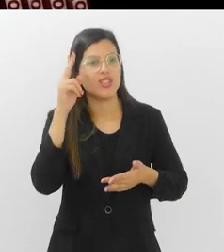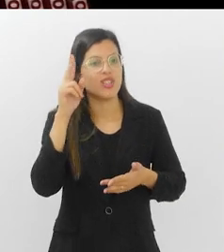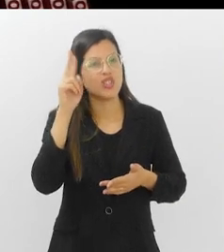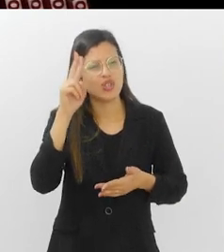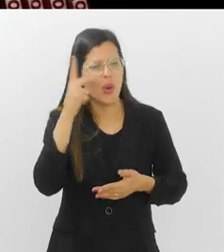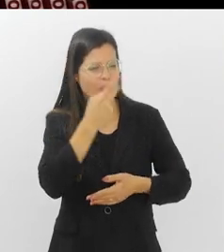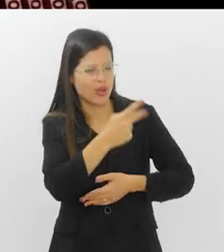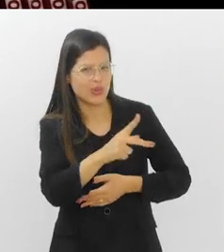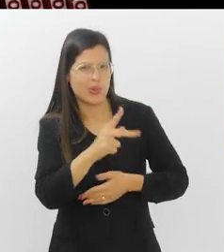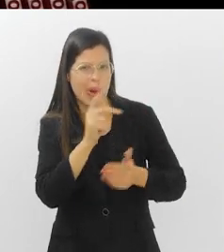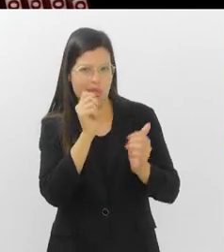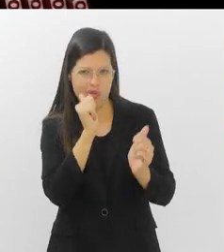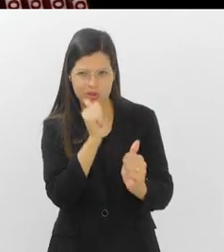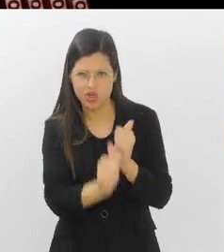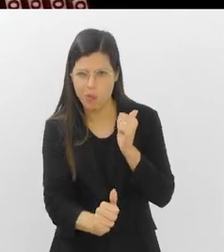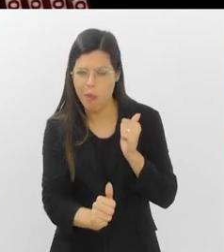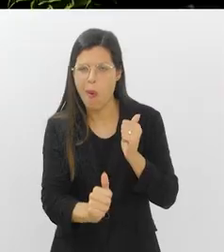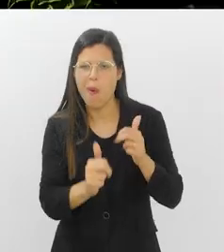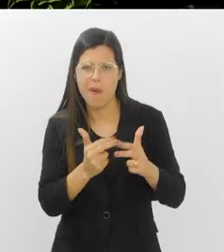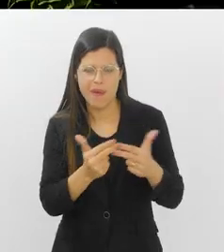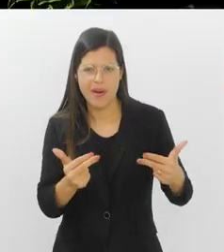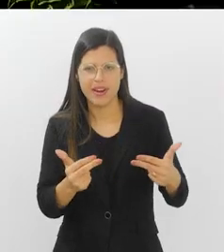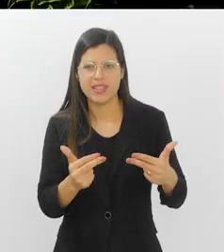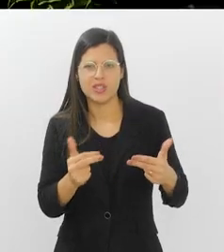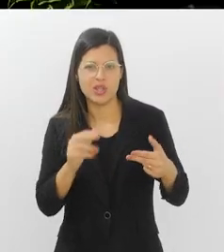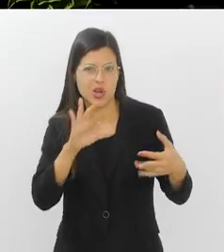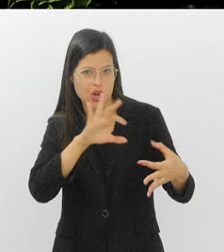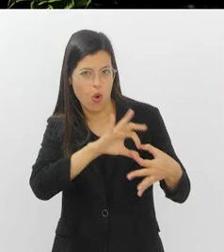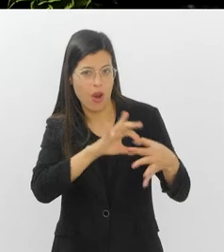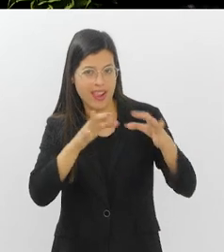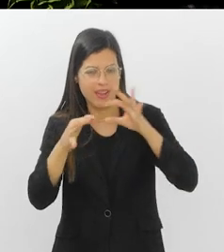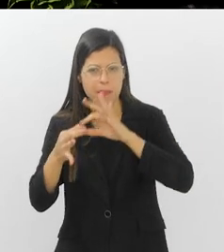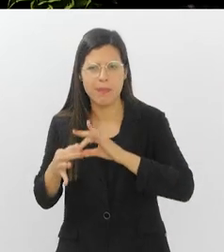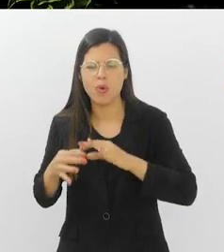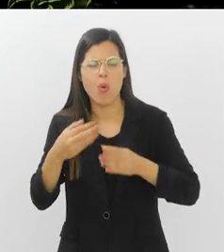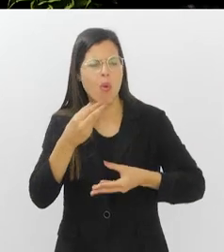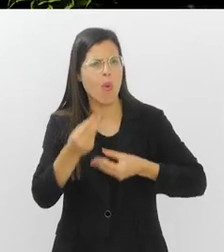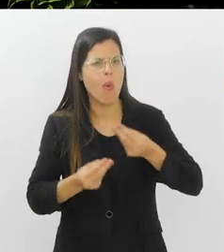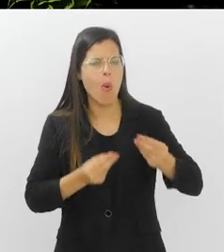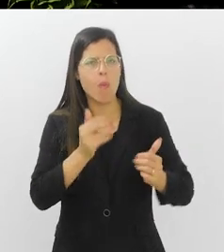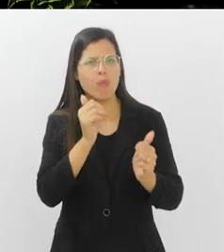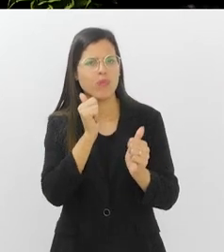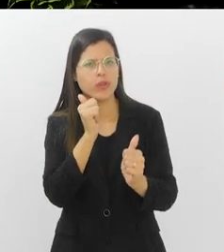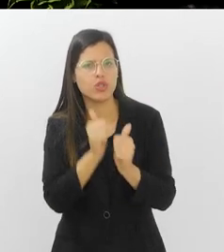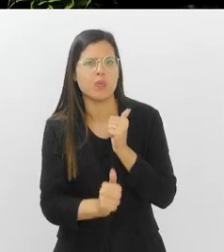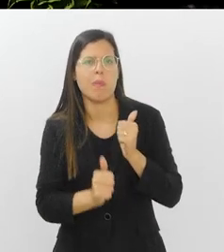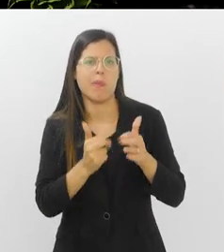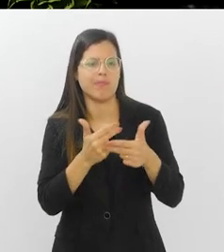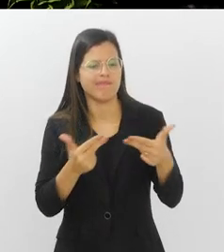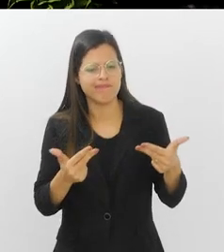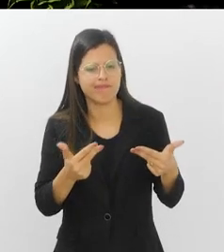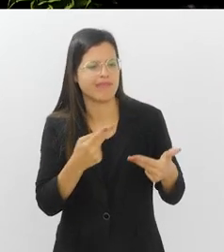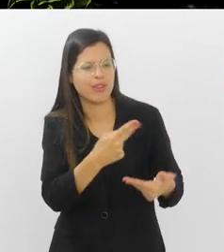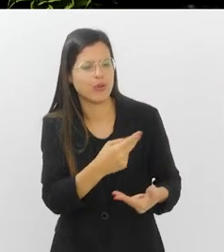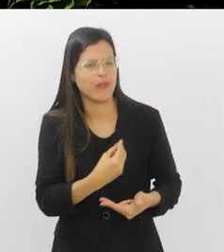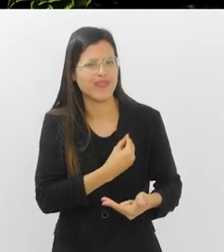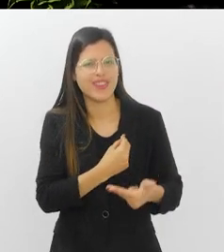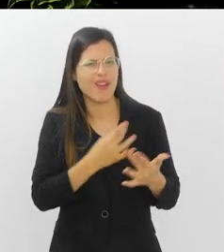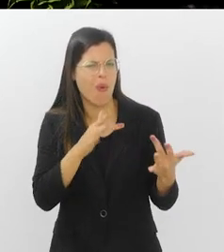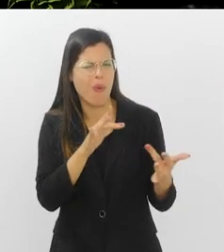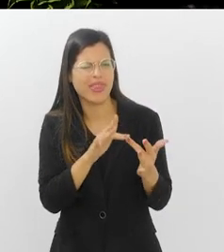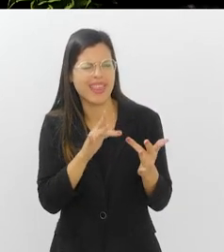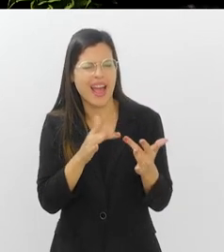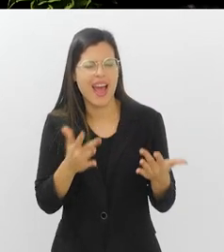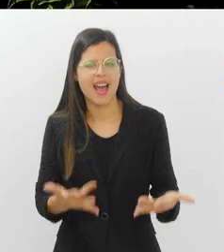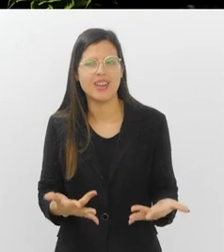história no no esporte e a sua história Olímpica como é que o esporte entrou na sua vida em que momento